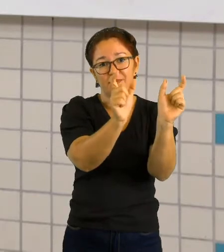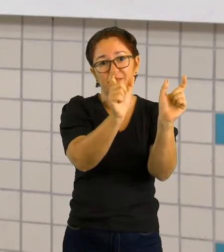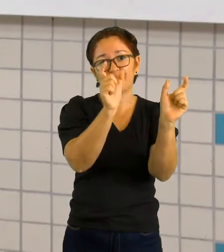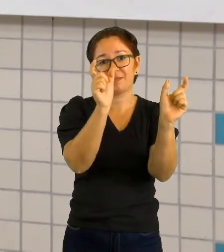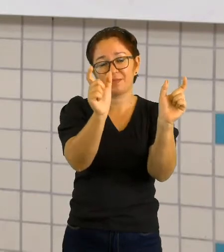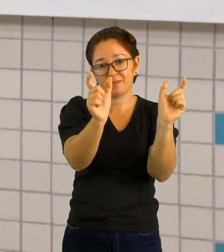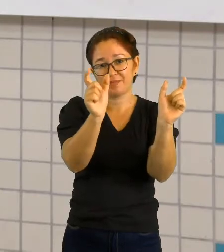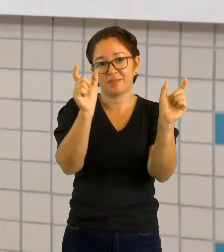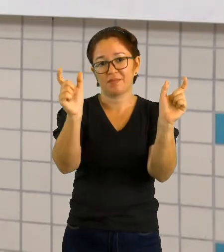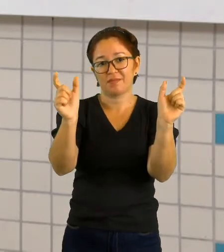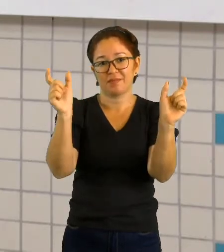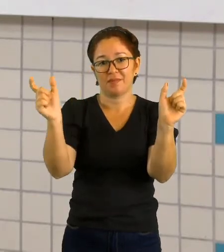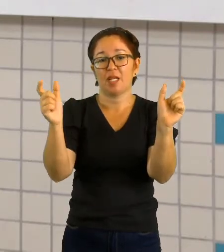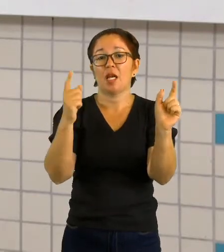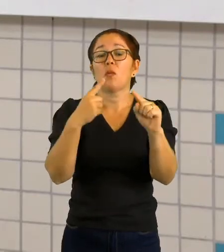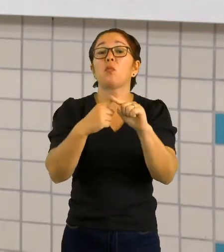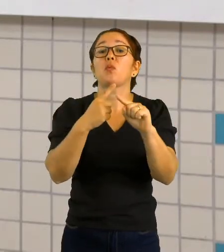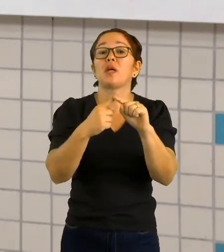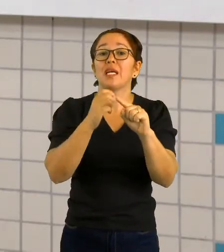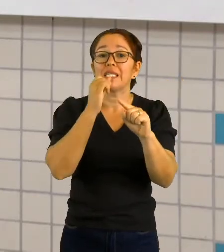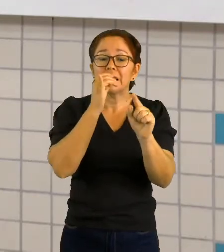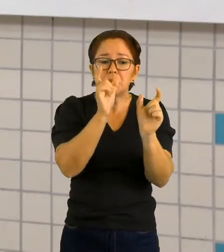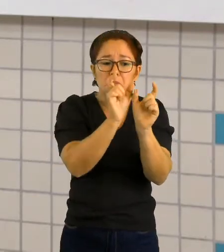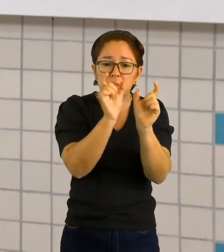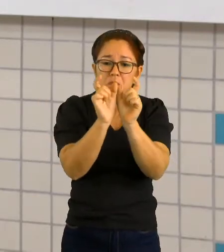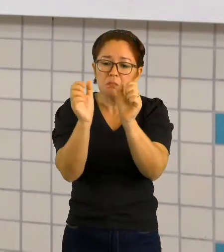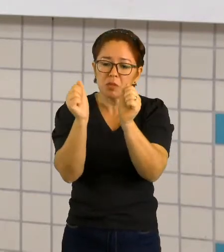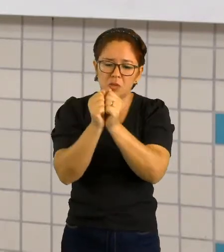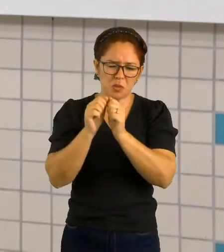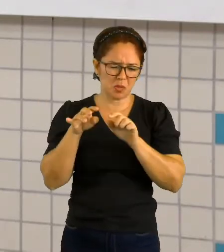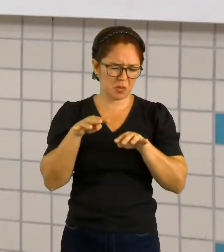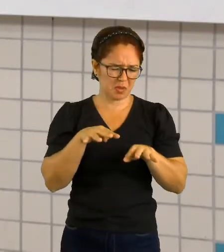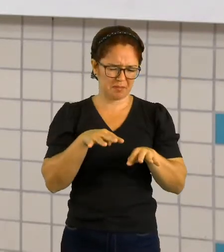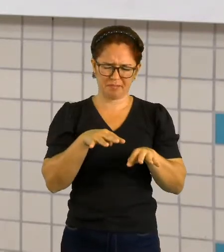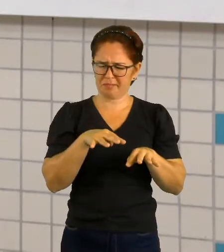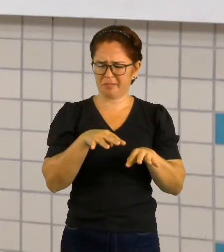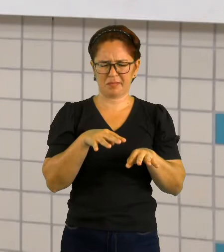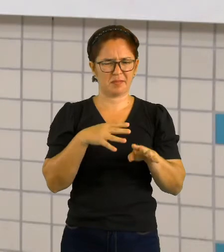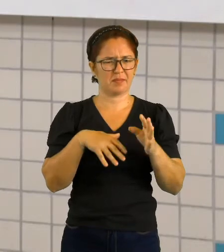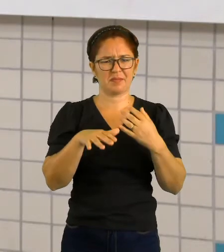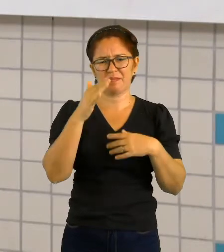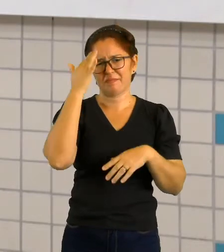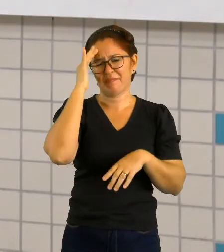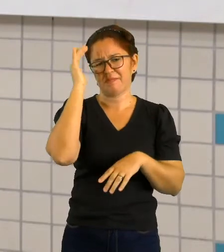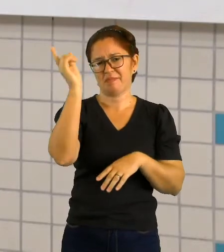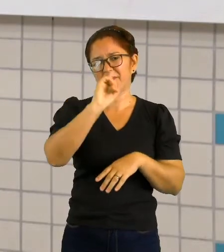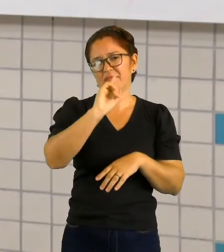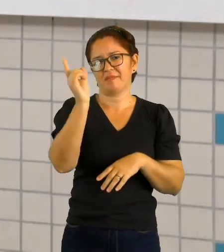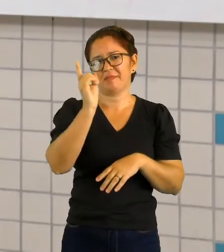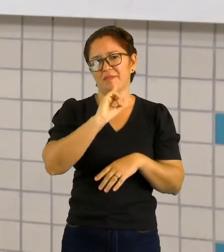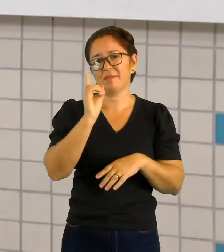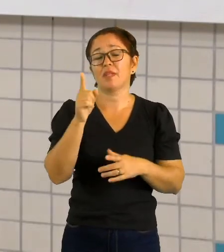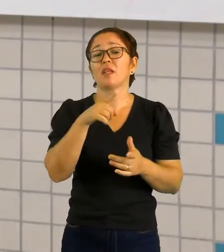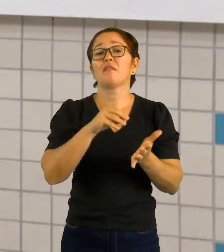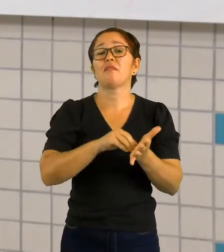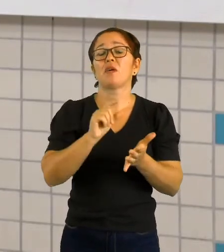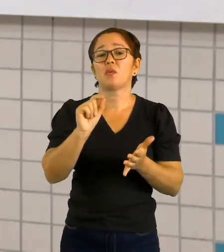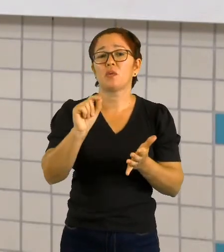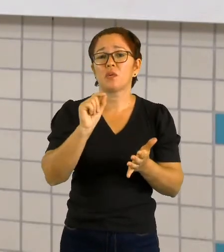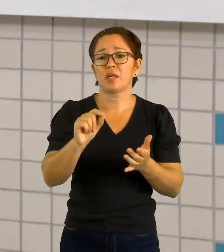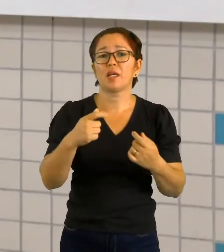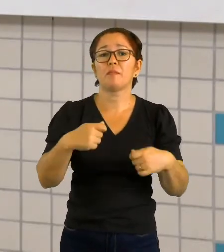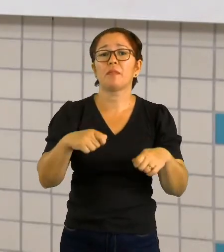esteticamente agradável. O que está faltando no texto da Fava? Faltou o quê? Muito bem,